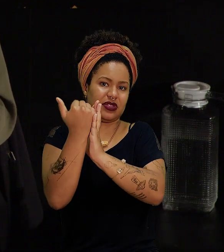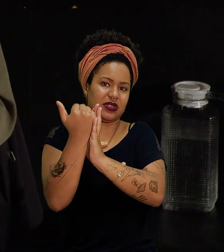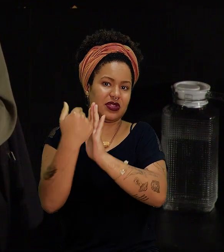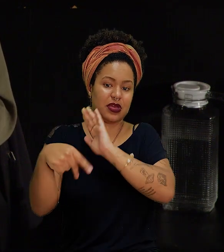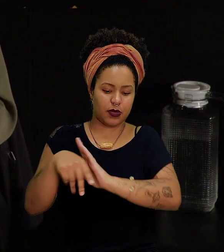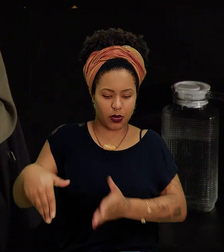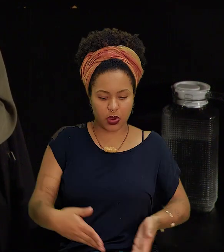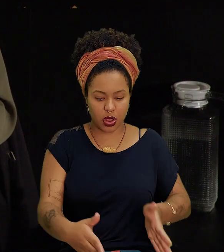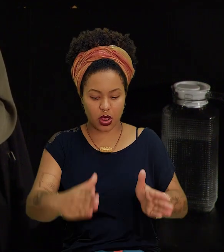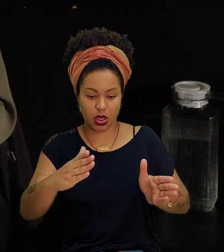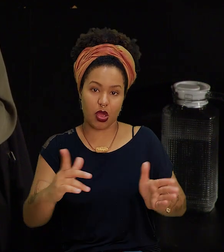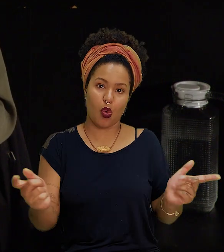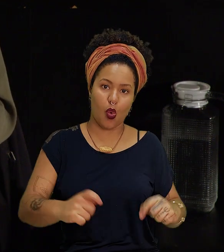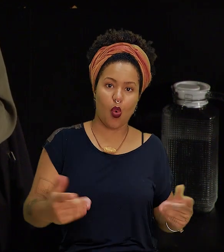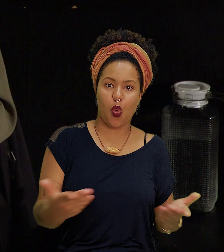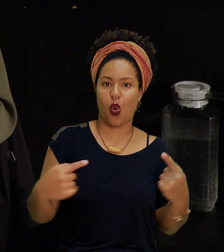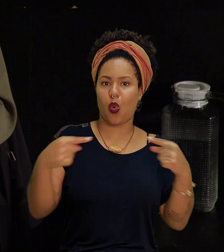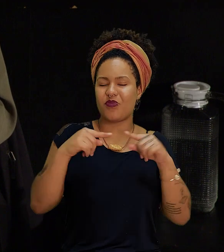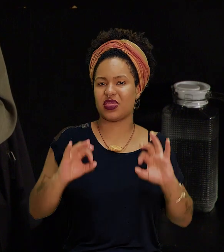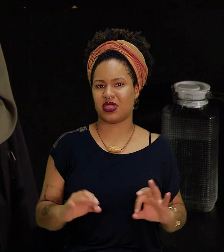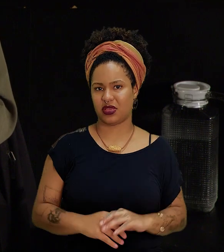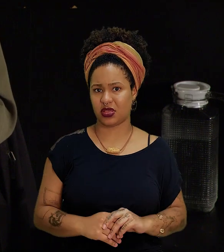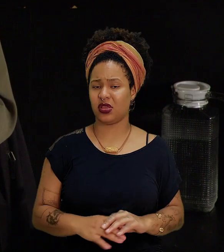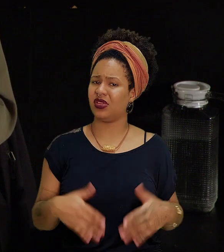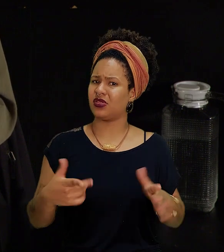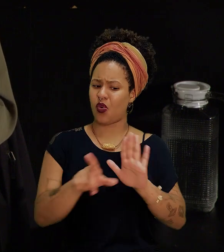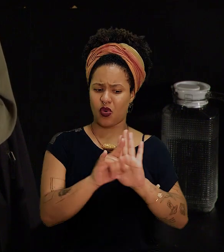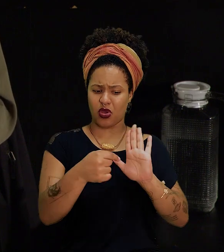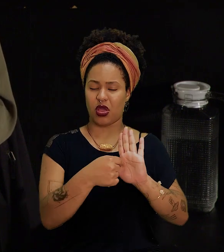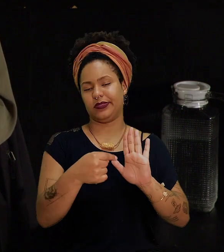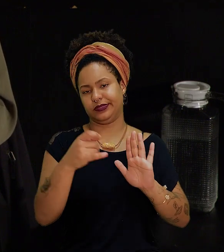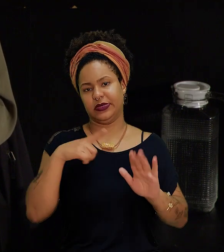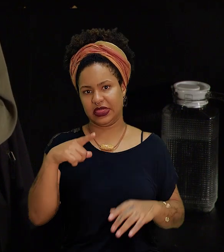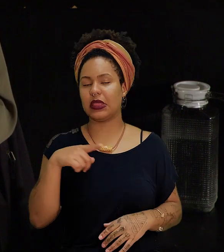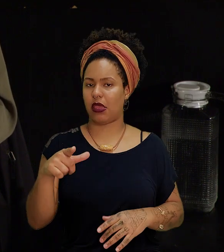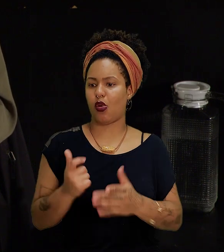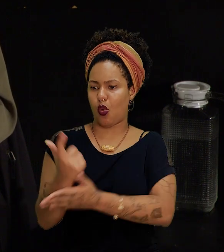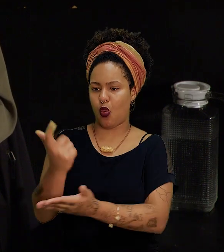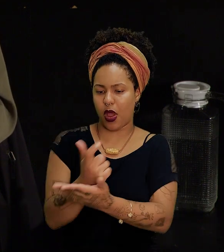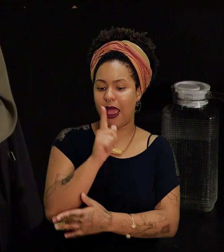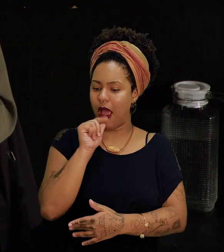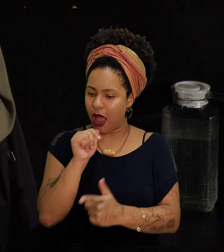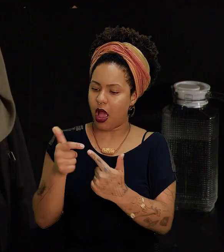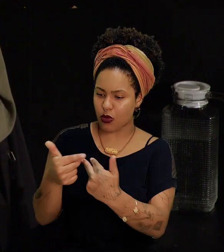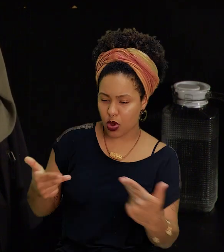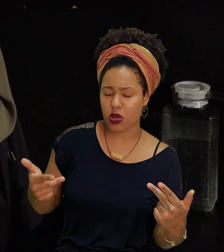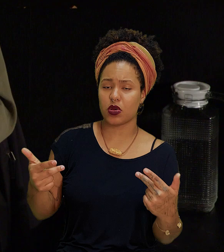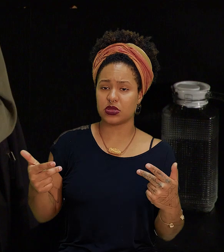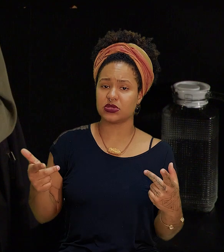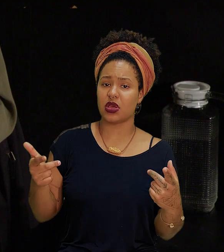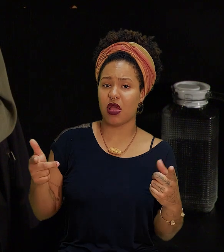do que a biota ela hoje comporta. Ou seja, além desse consumo de água,